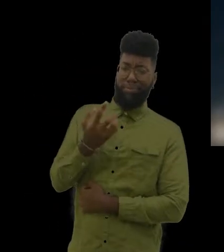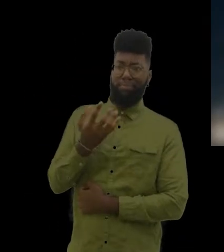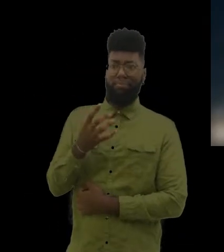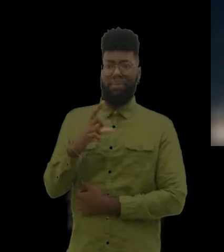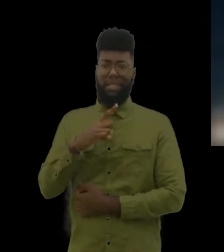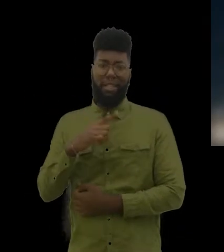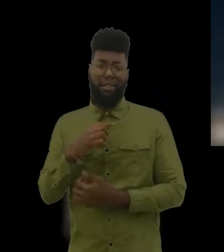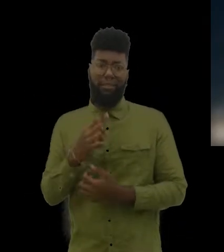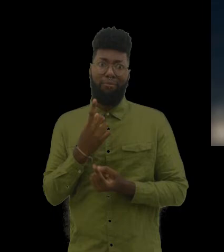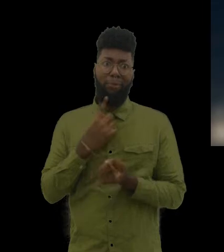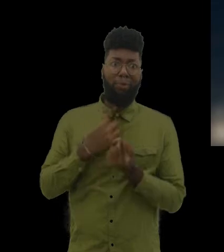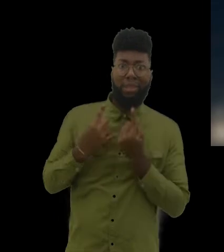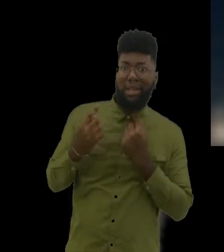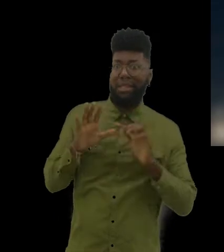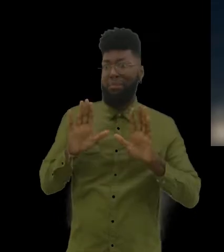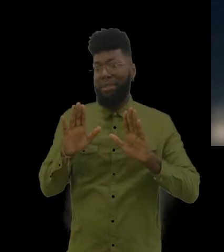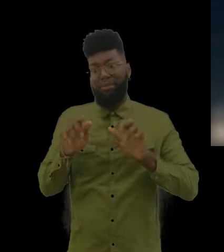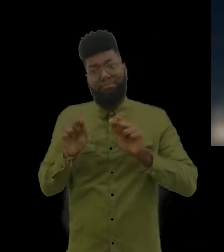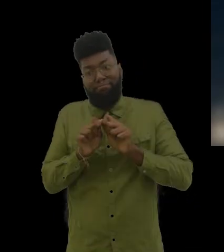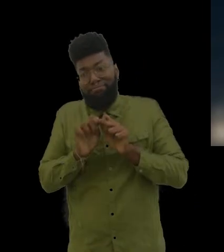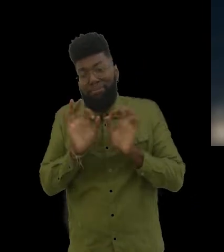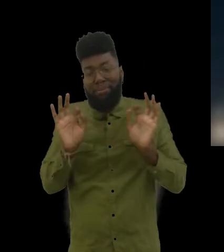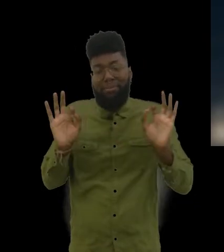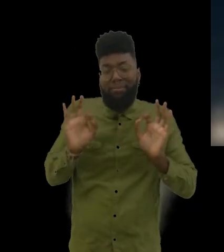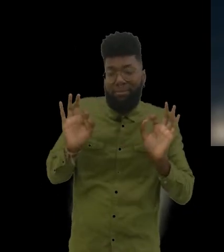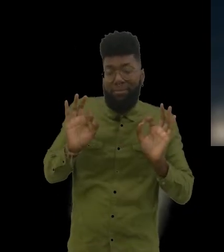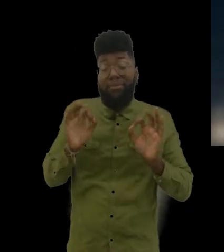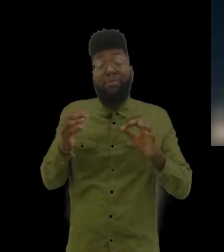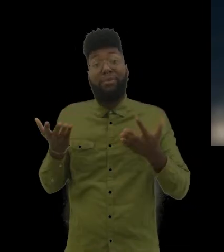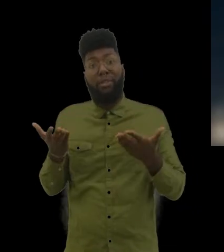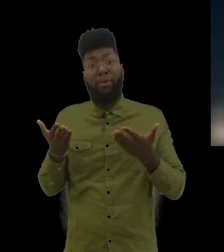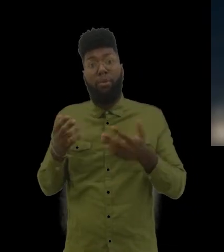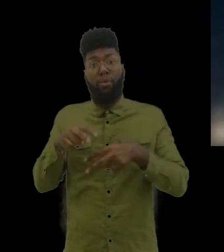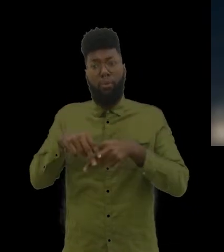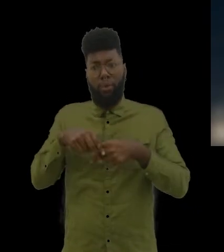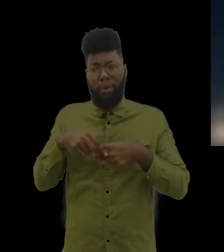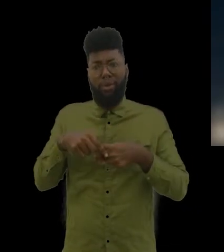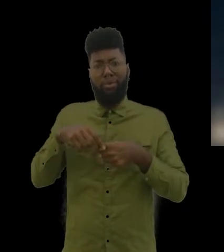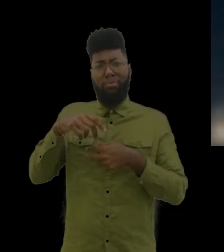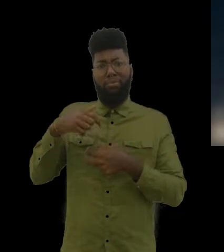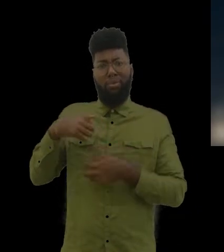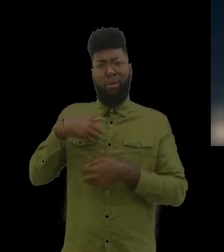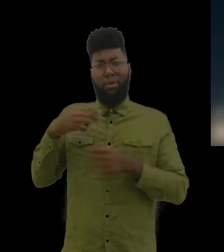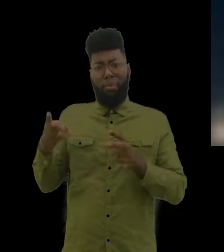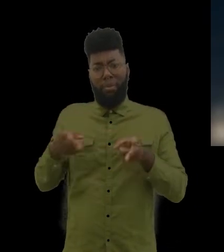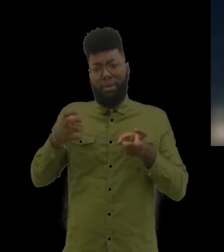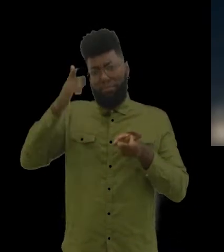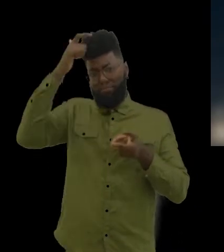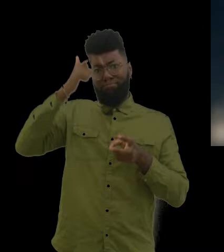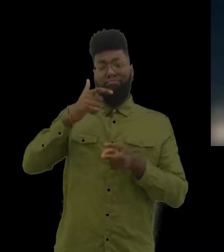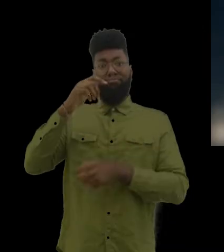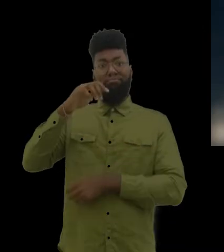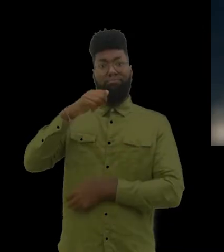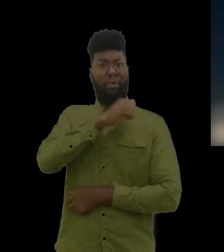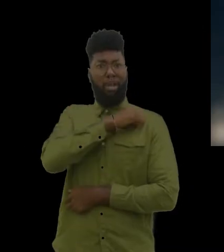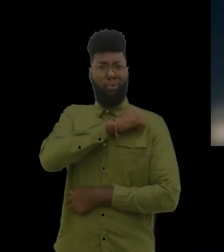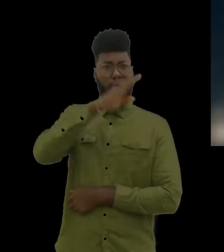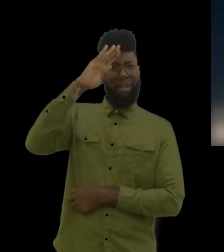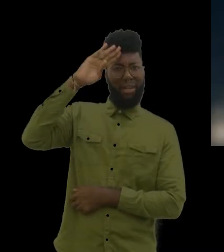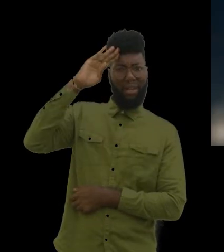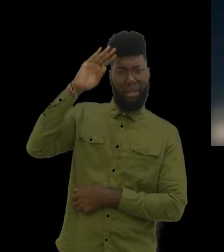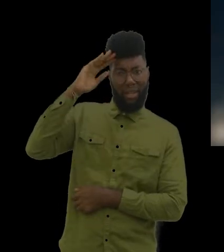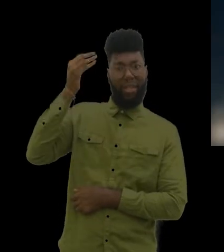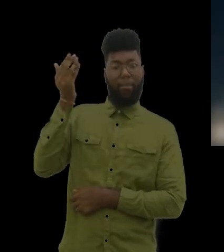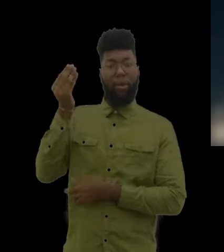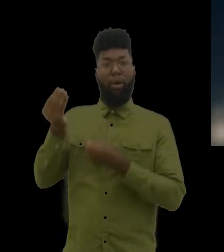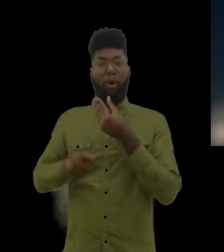coisa, mobilizar muita coisa. Sim. Então eu me entendo muito como acadêmica durante esse processo aí que eu pude me descobrir e